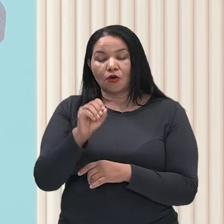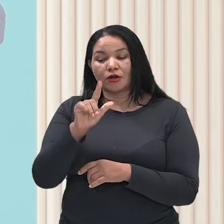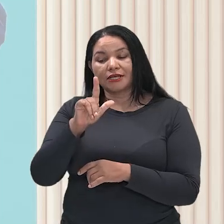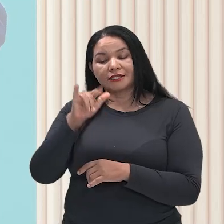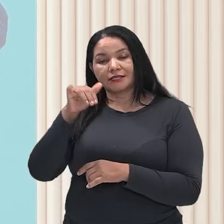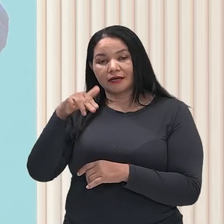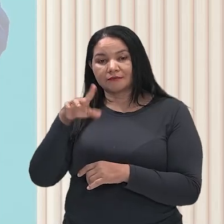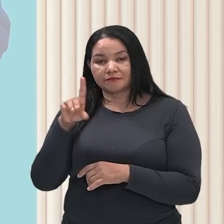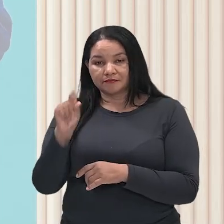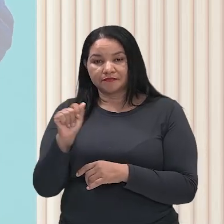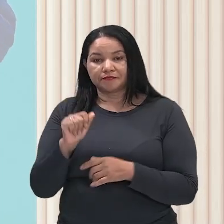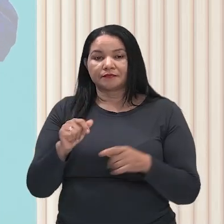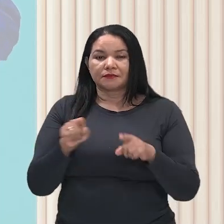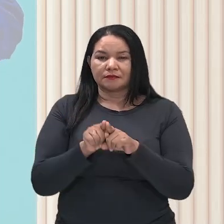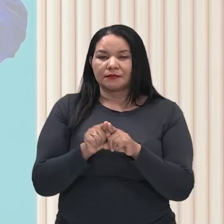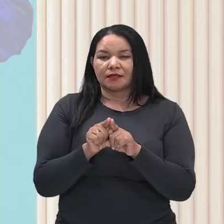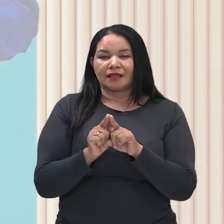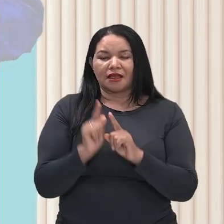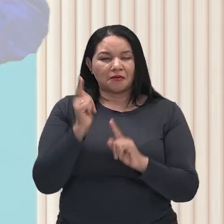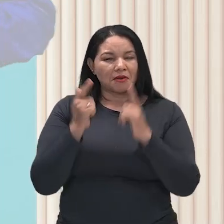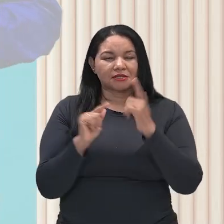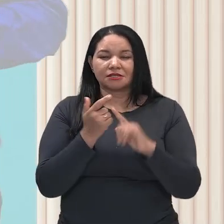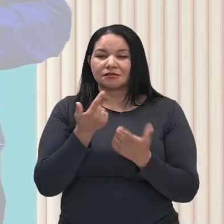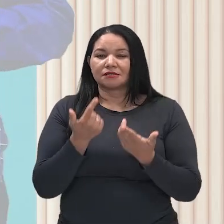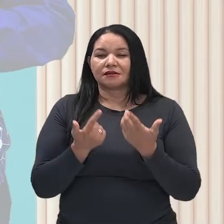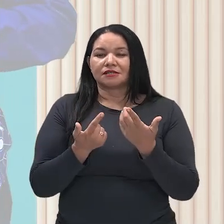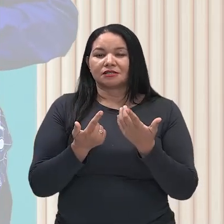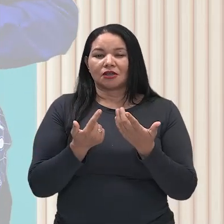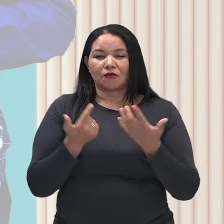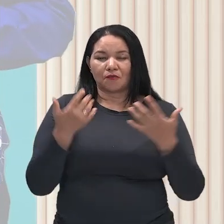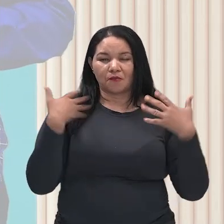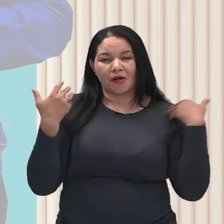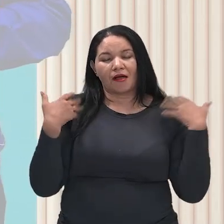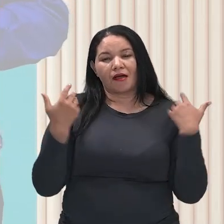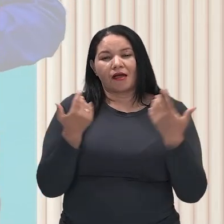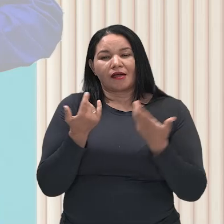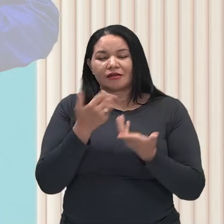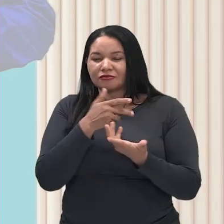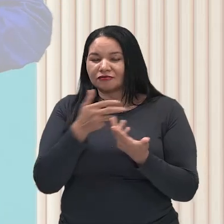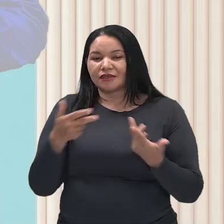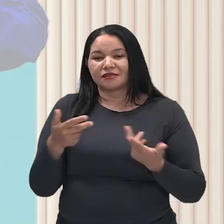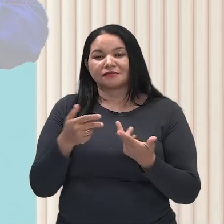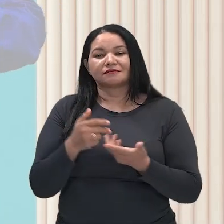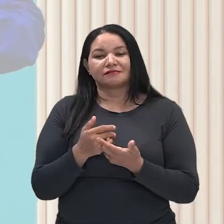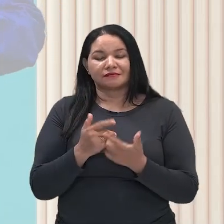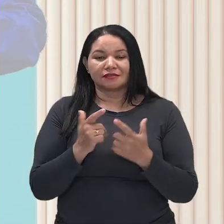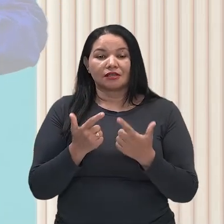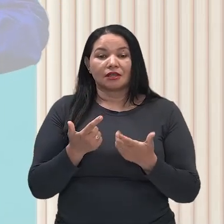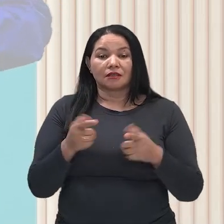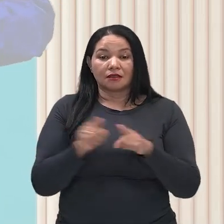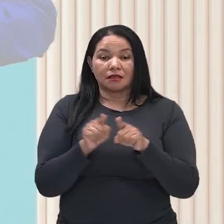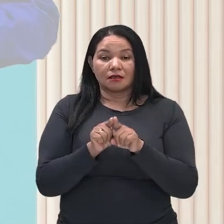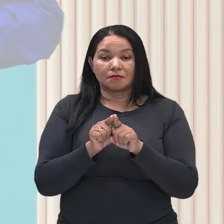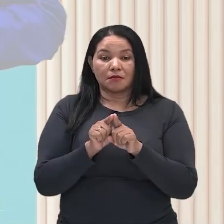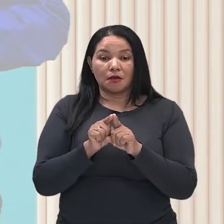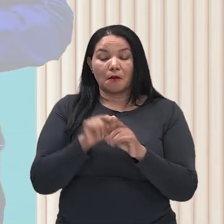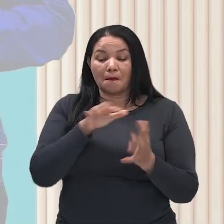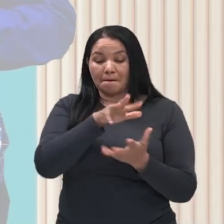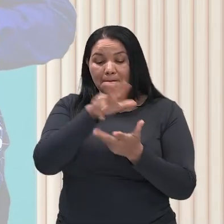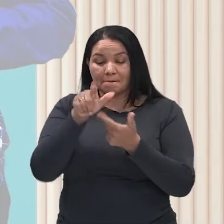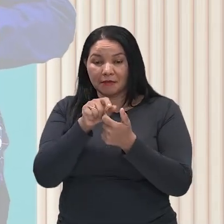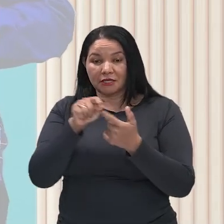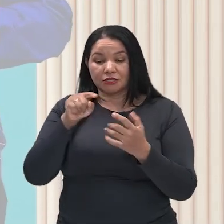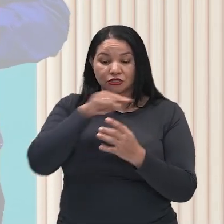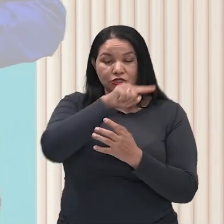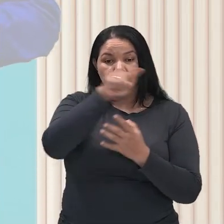unanimidade quando animação e alegria, mas é comemorado de diferentes formas ao redor do Brasil. Normalmente,